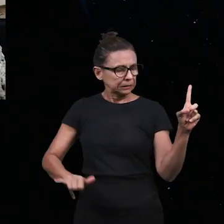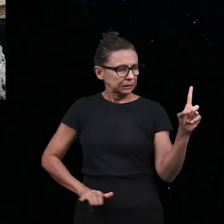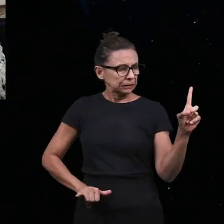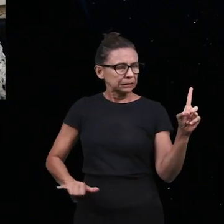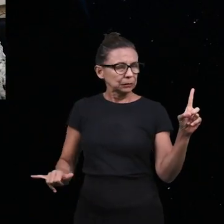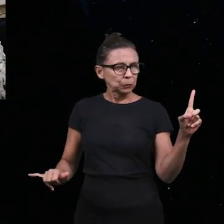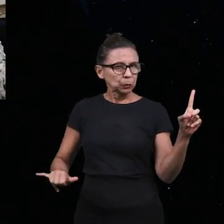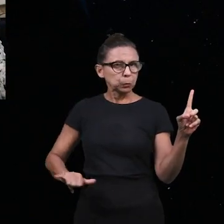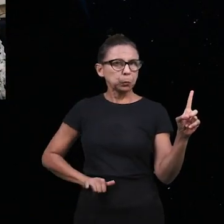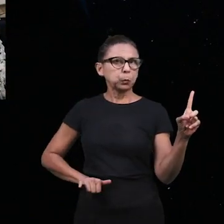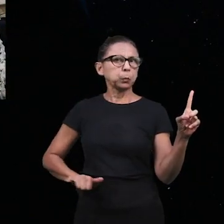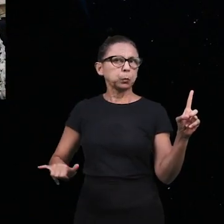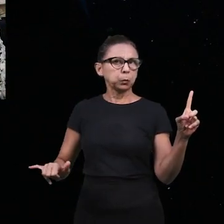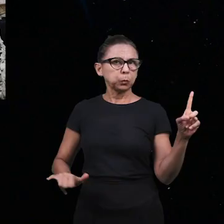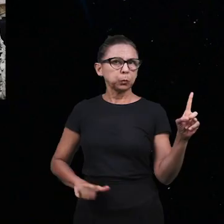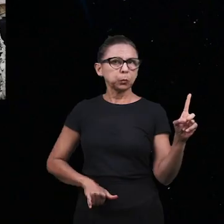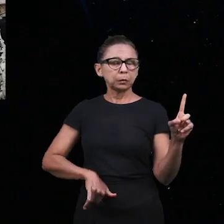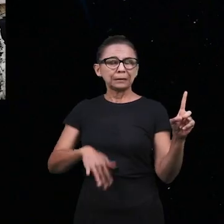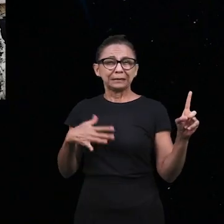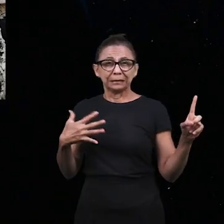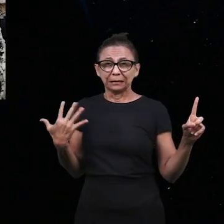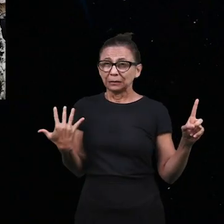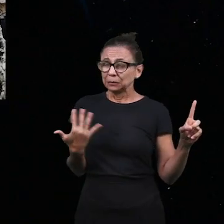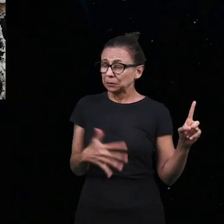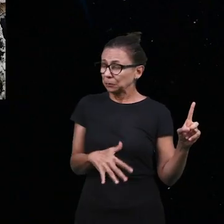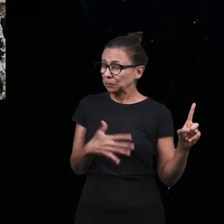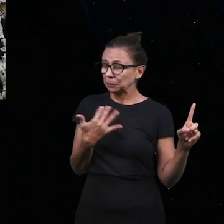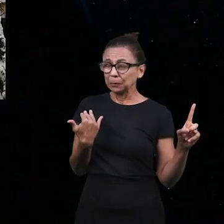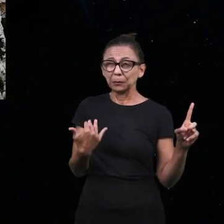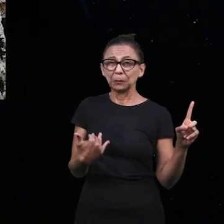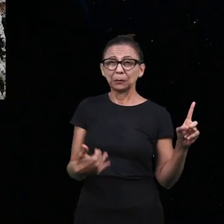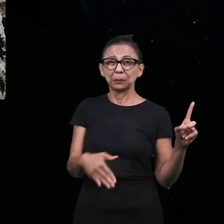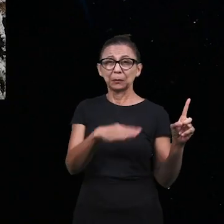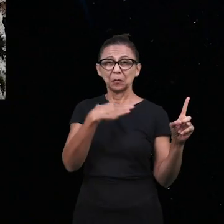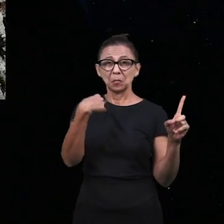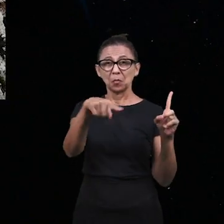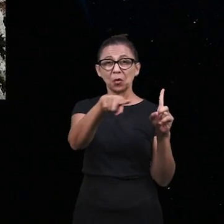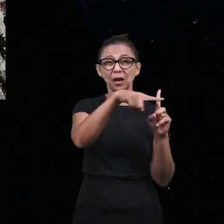Ele pagou, só por